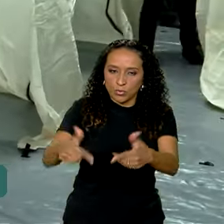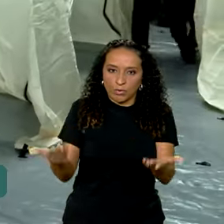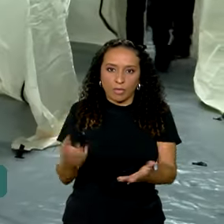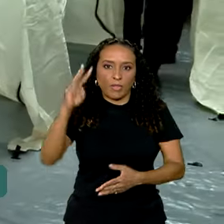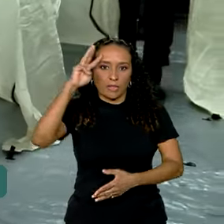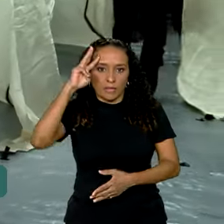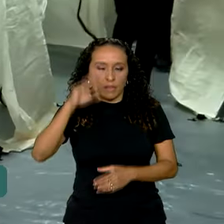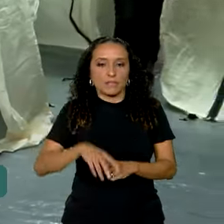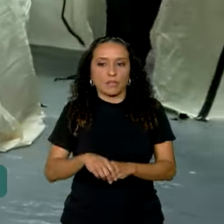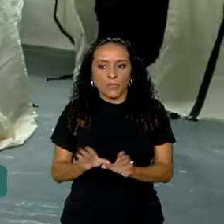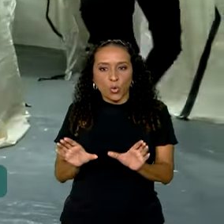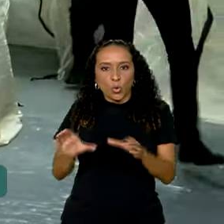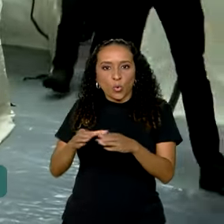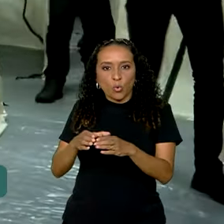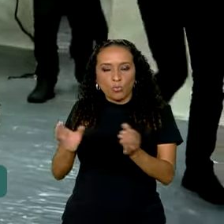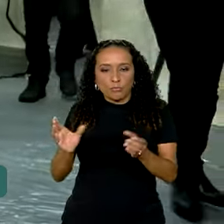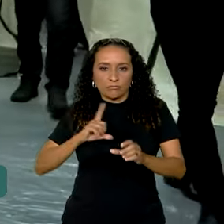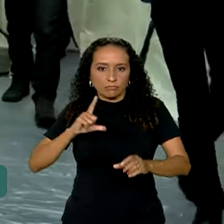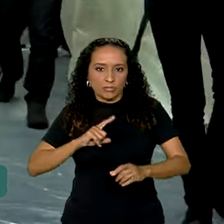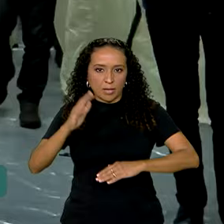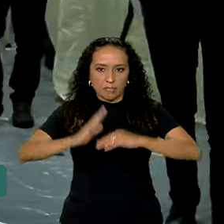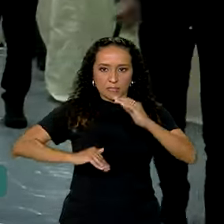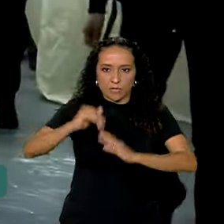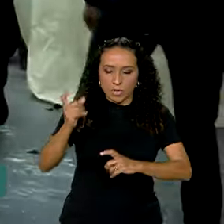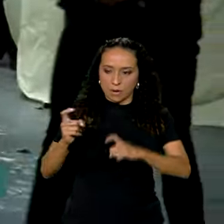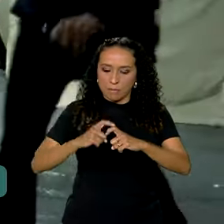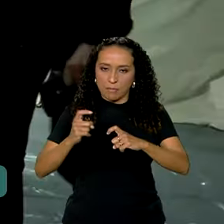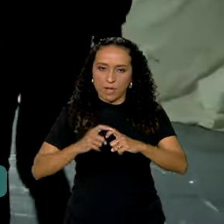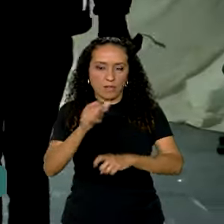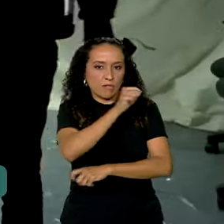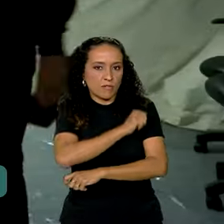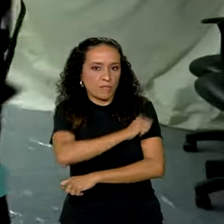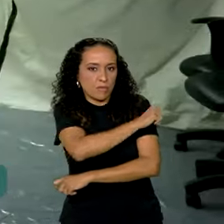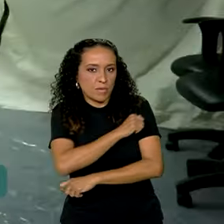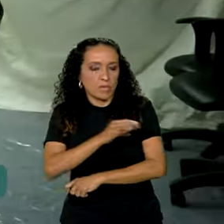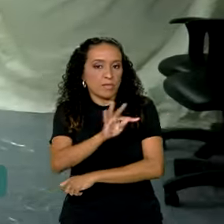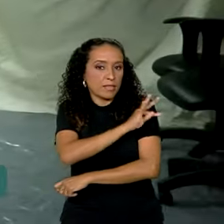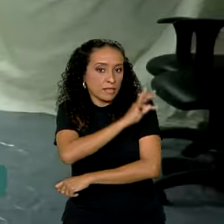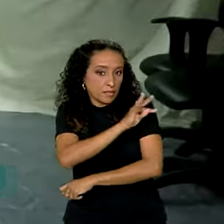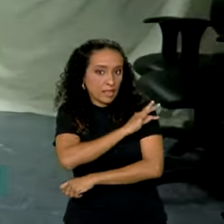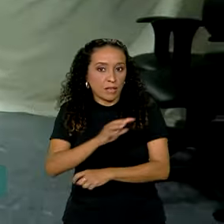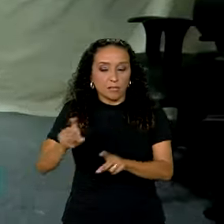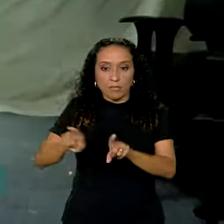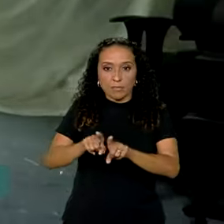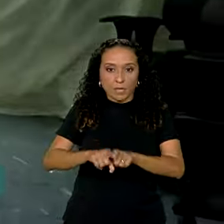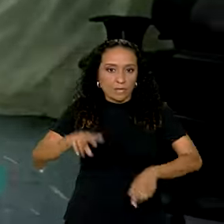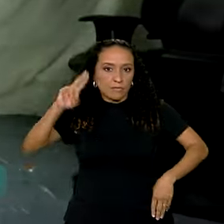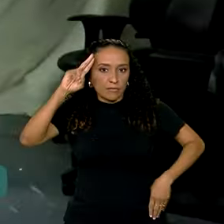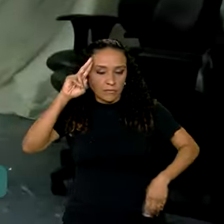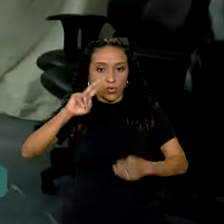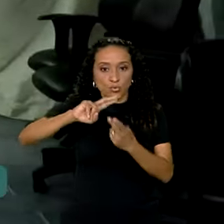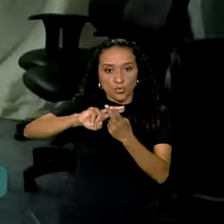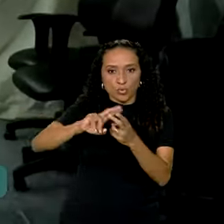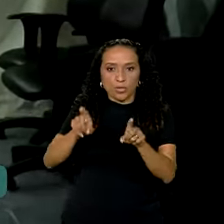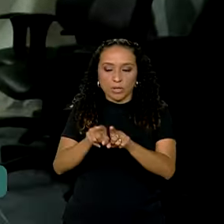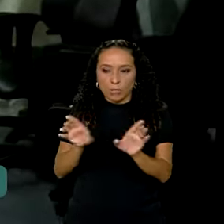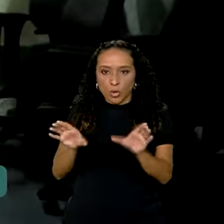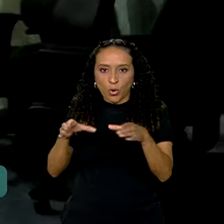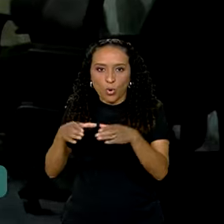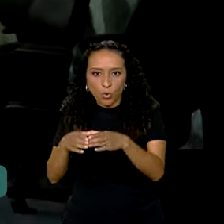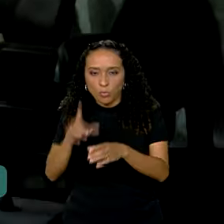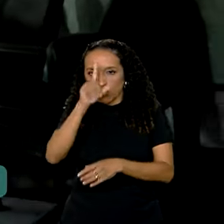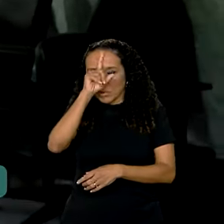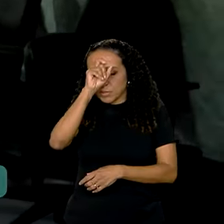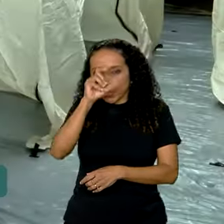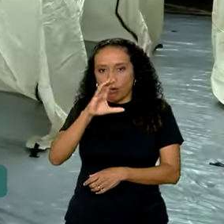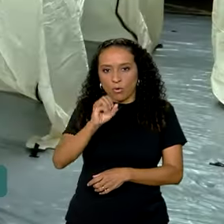terça-feira, com uma equipe formada por médicos, enfermeiros e técnicos da Força Nacional do SUS e do Grupo